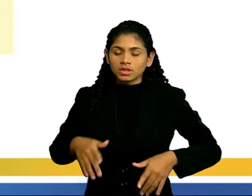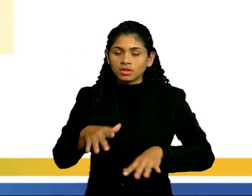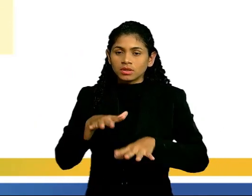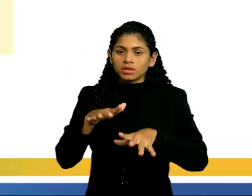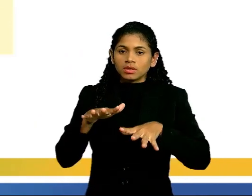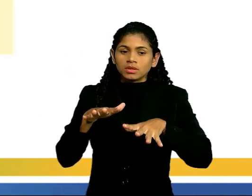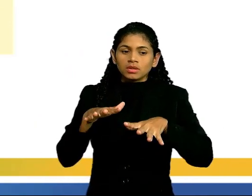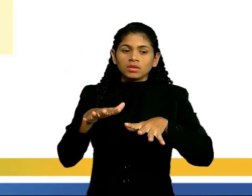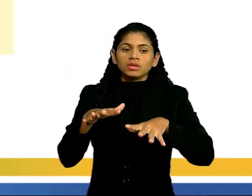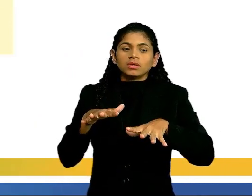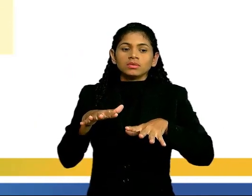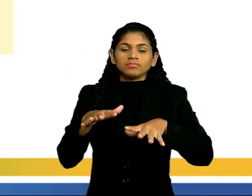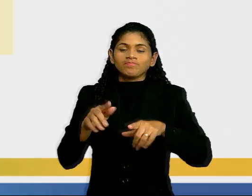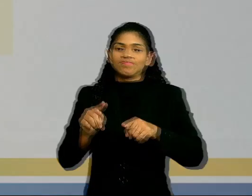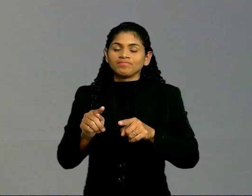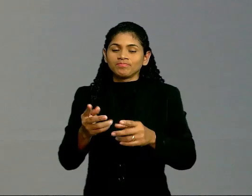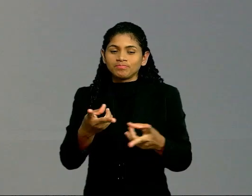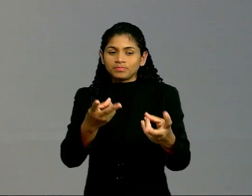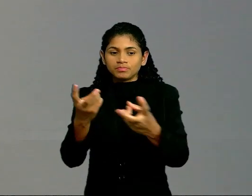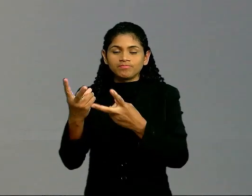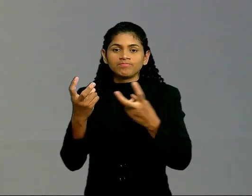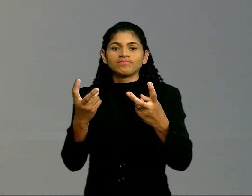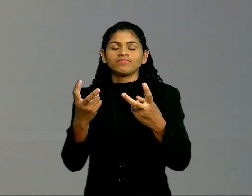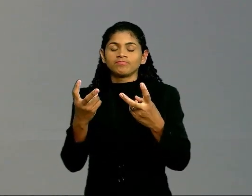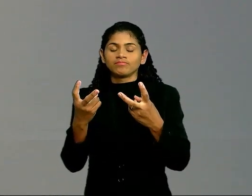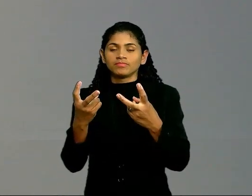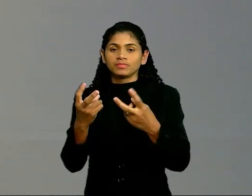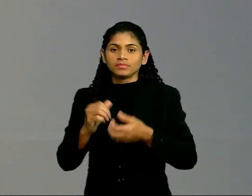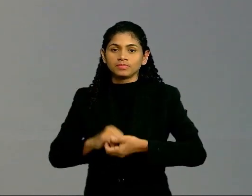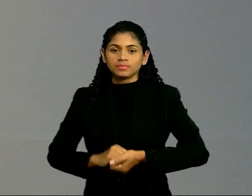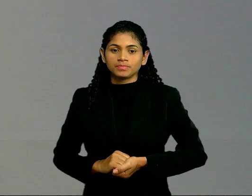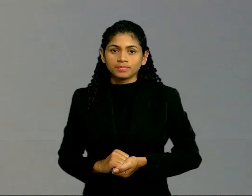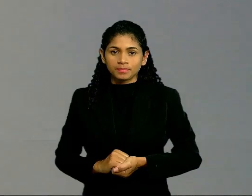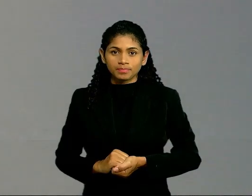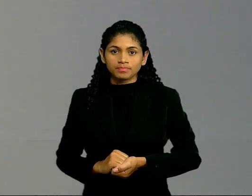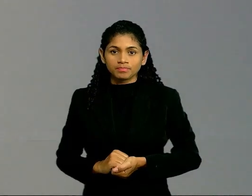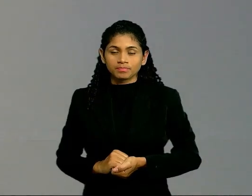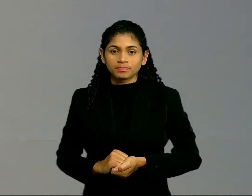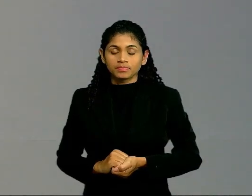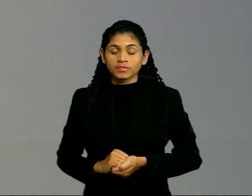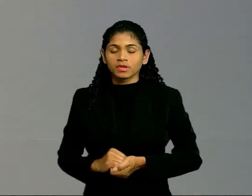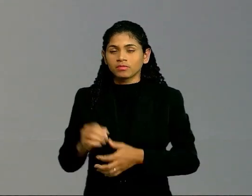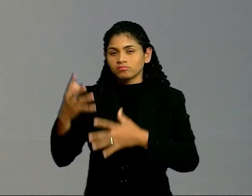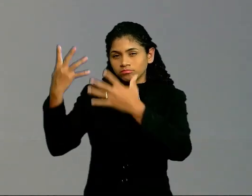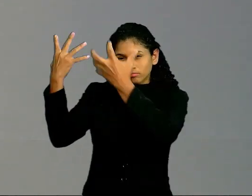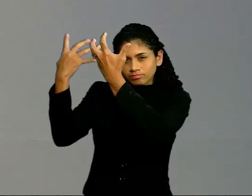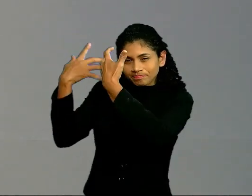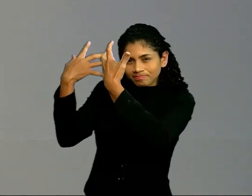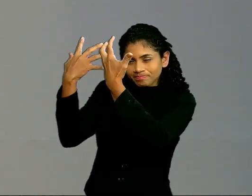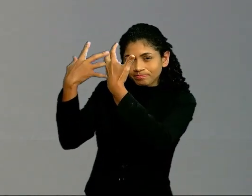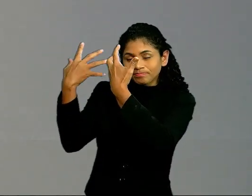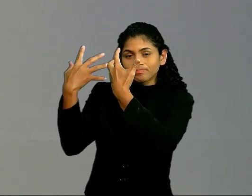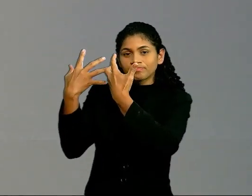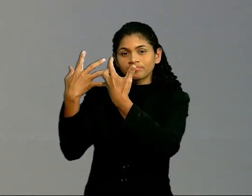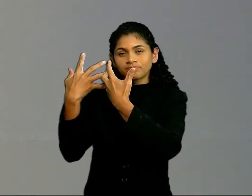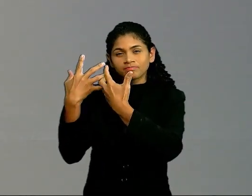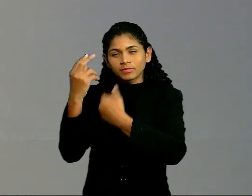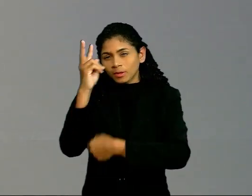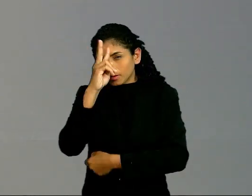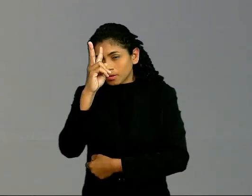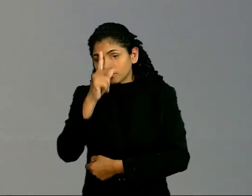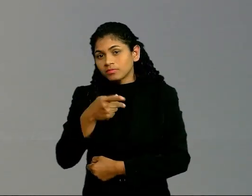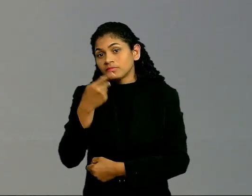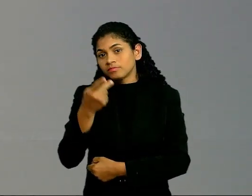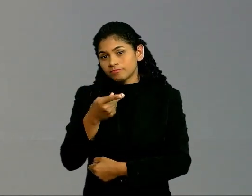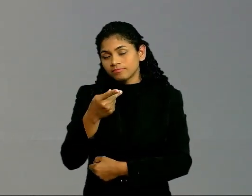ter só ar dentro do estômago. E aí essa produção, essa parte leva a uma reflexão. Lembra que eu falava que essa